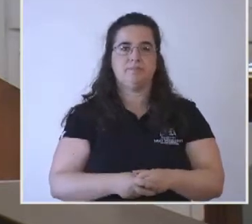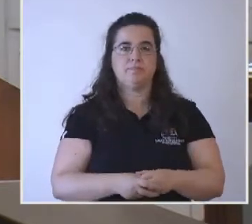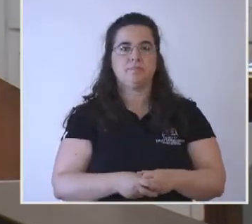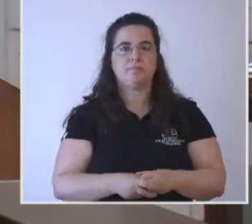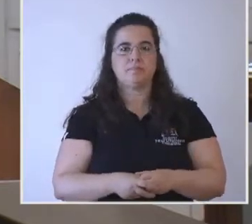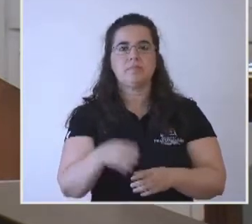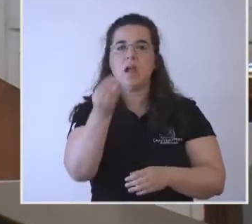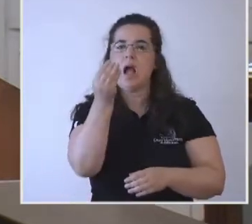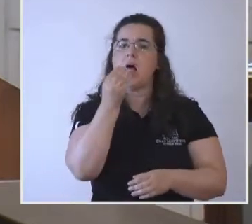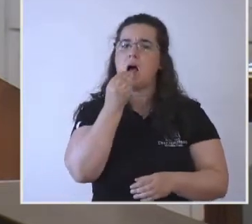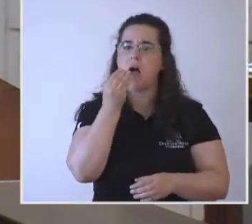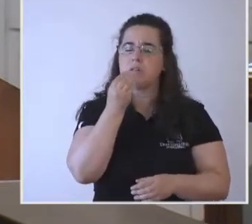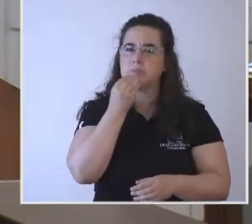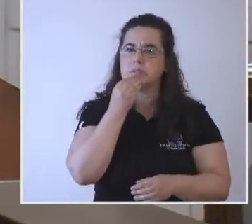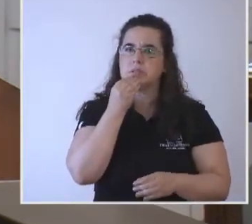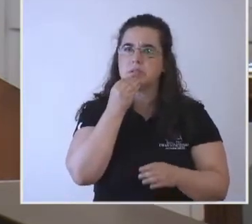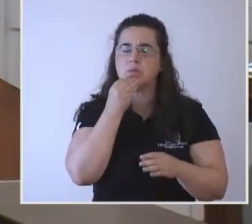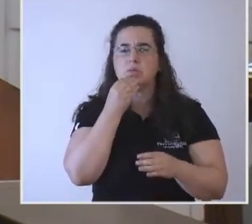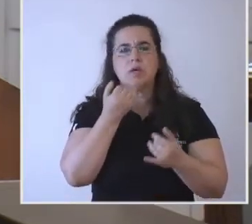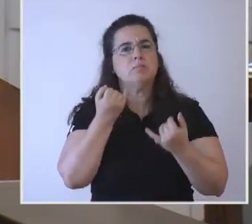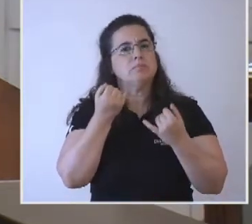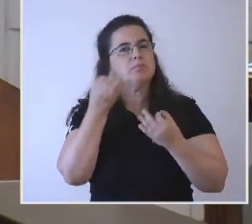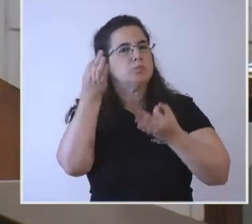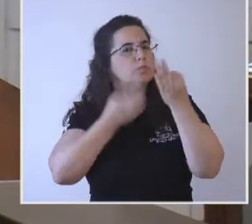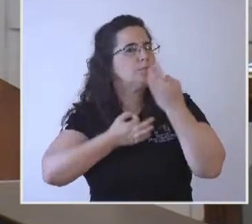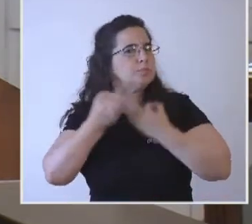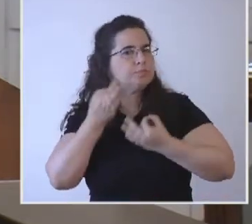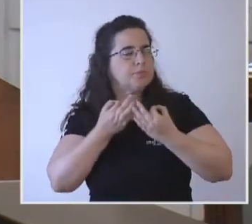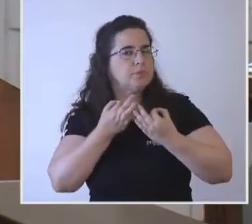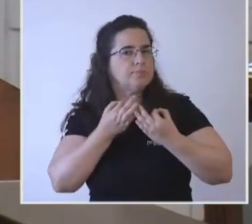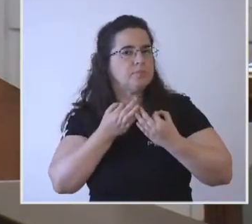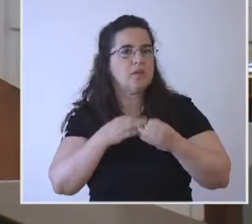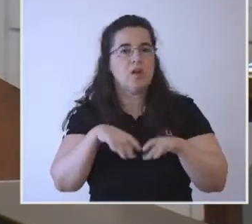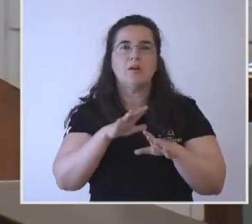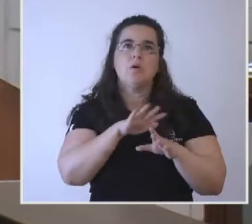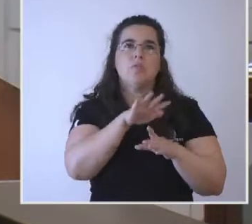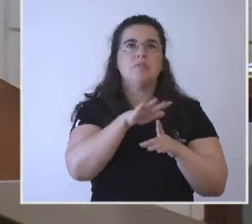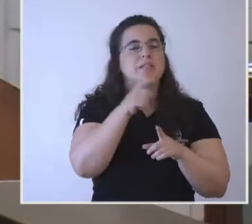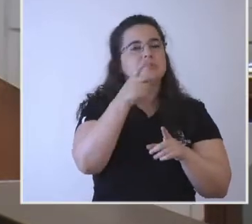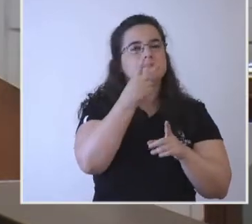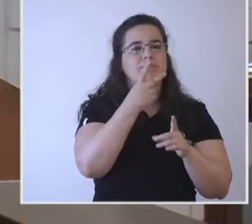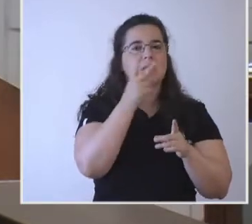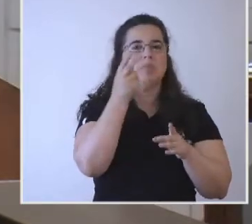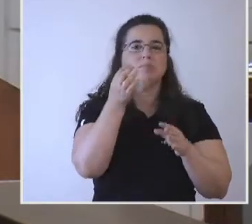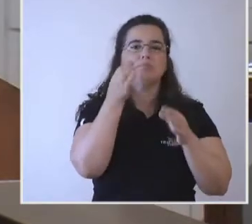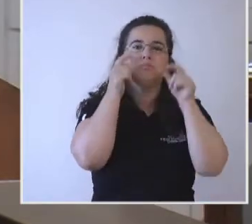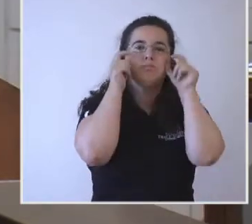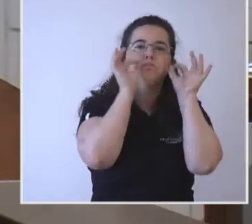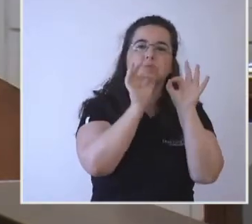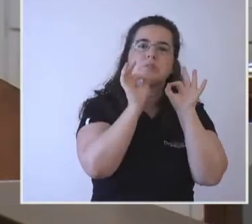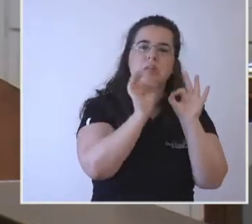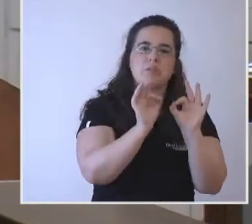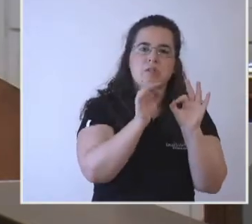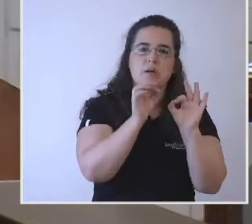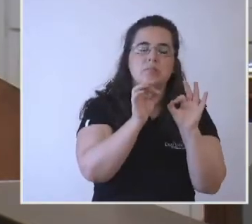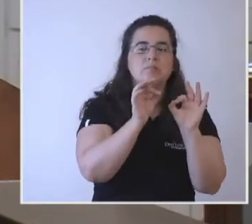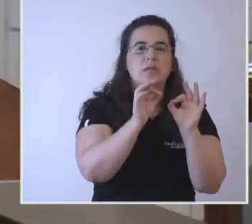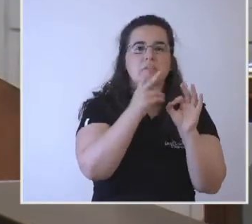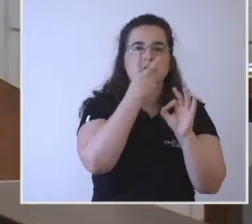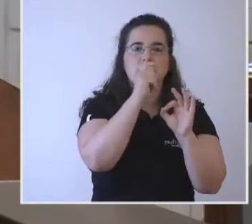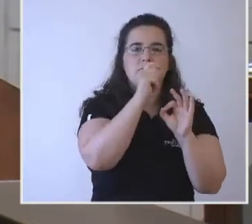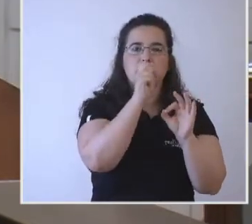Regimes dietéticos e mortalidade, o efeito protetor dos vegetarianos parece mais forte e estatisticamente mais robusto nos